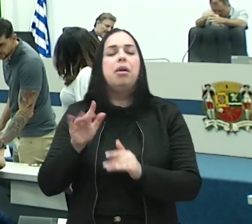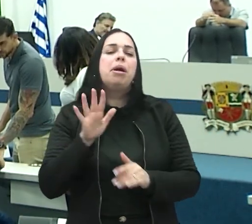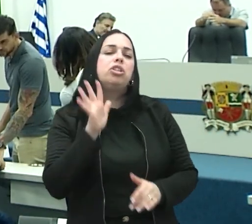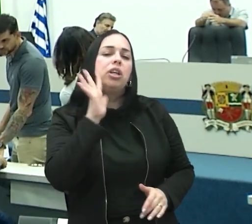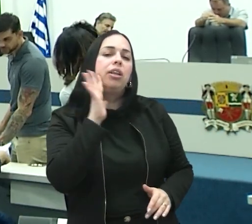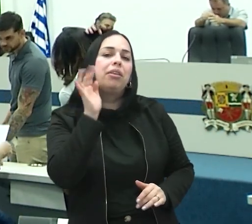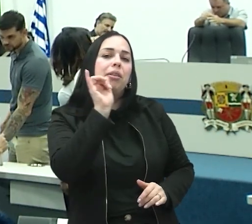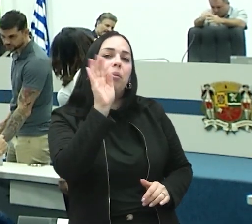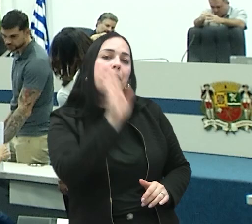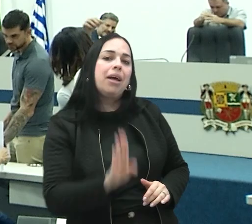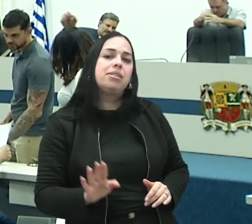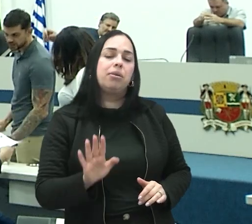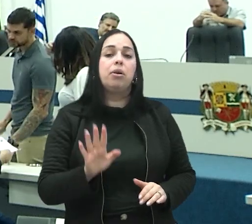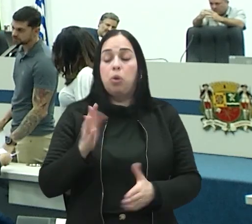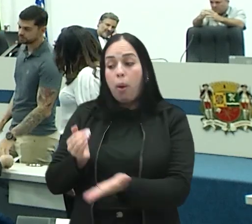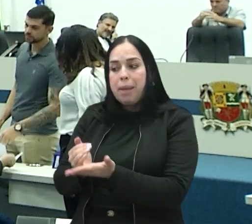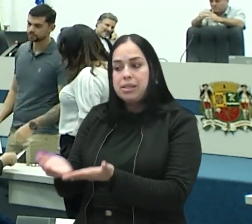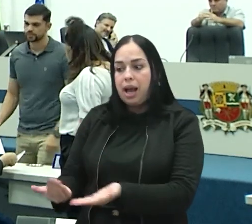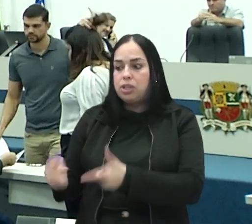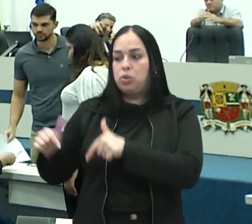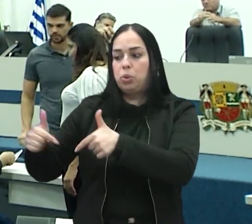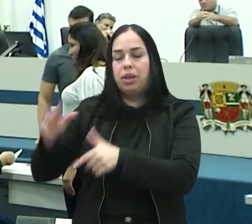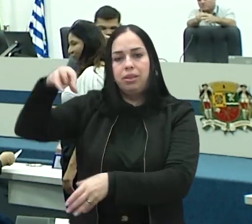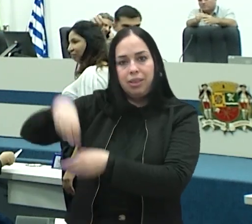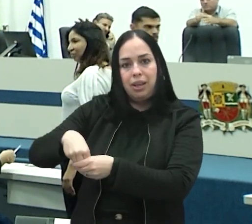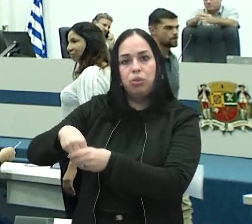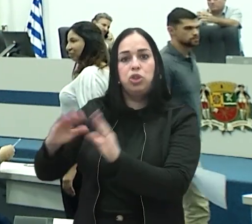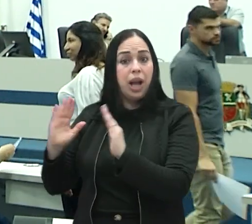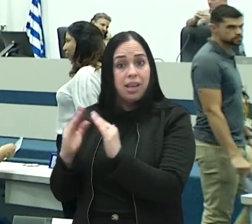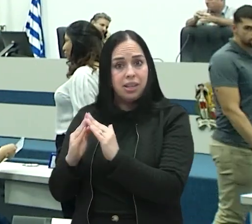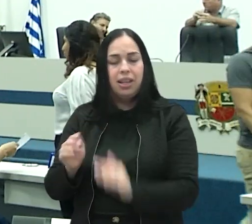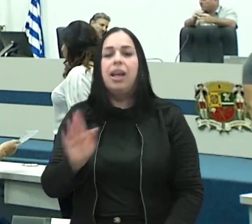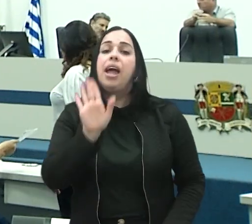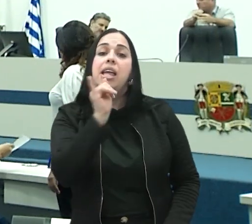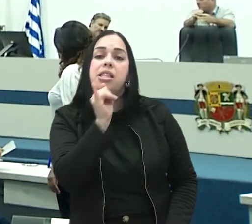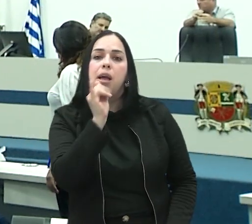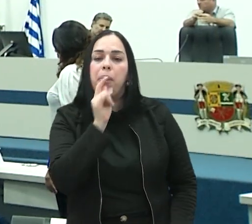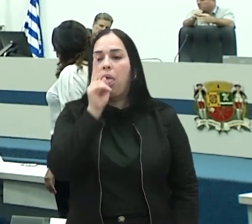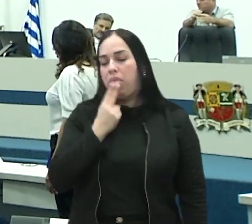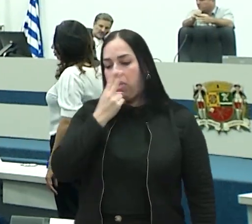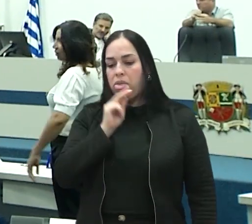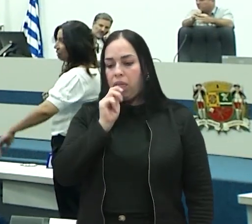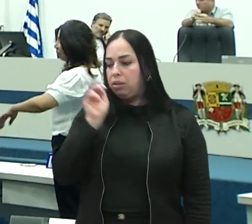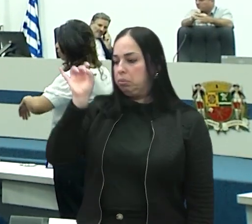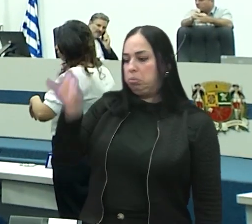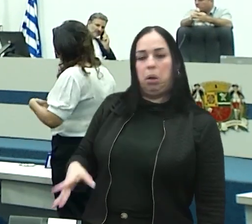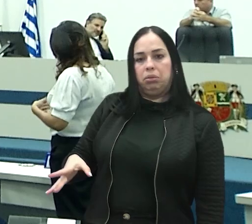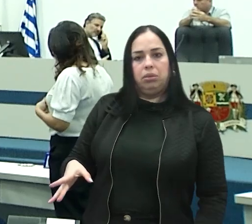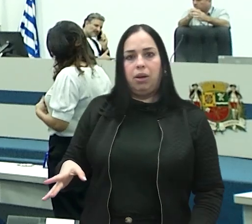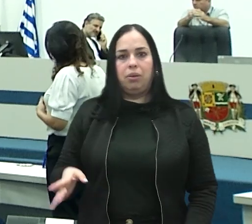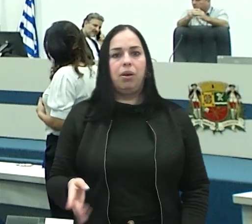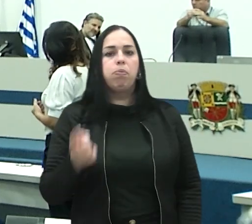consciência no país inteiro. Então o exemplo começa de dentro de casa, no palito de picolé que eu não jogo no chão, no papel de bala que